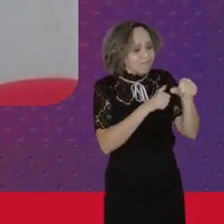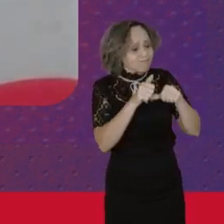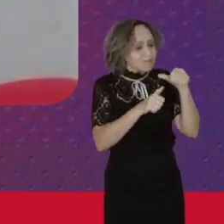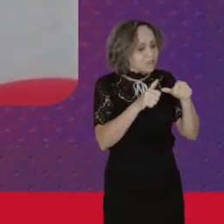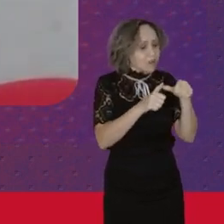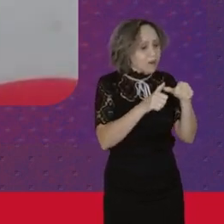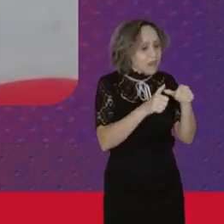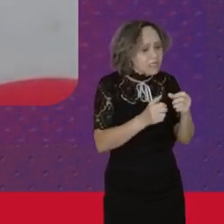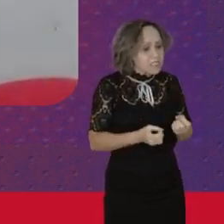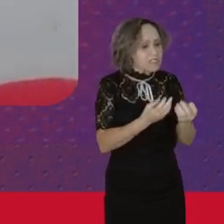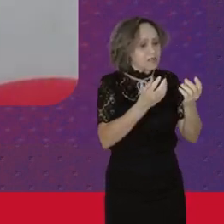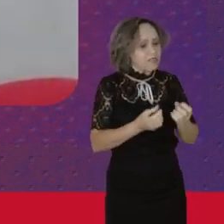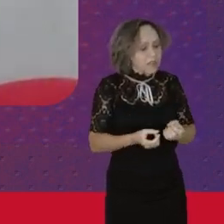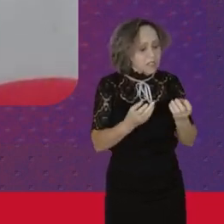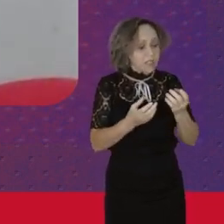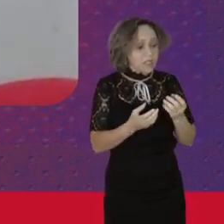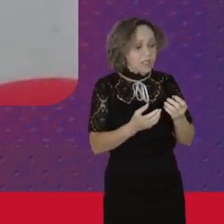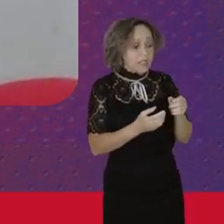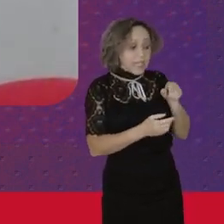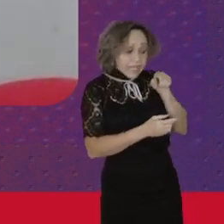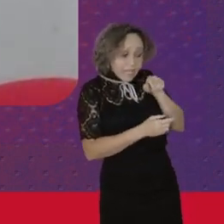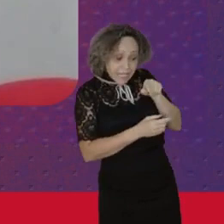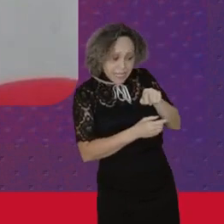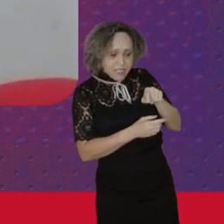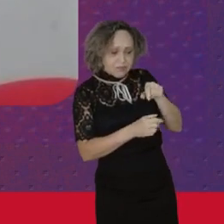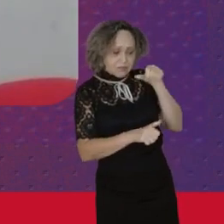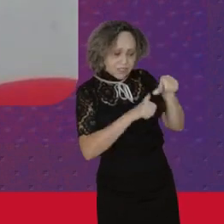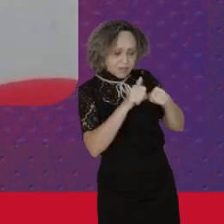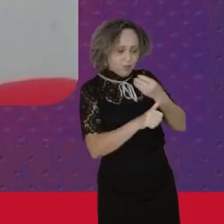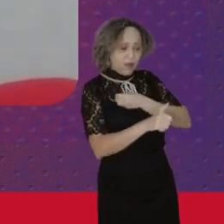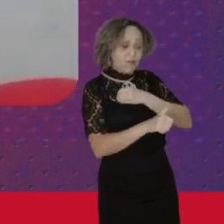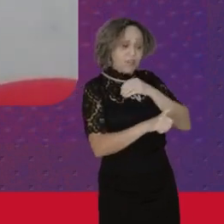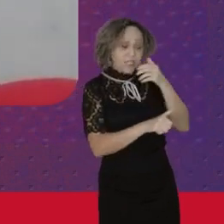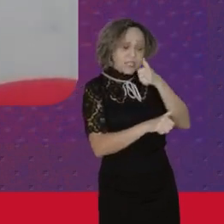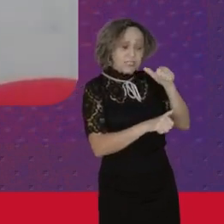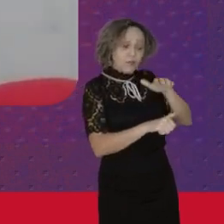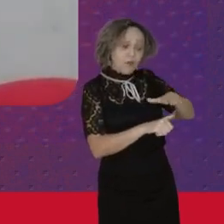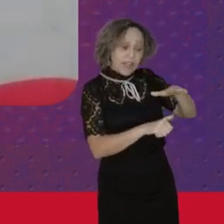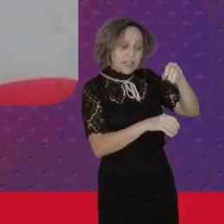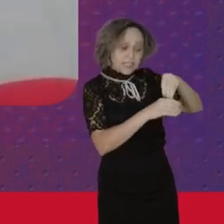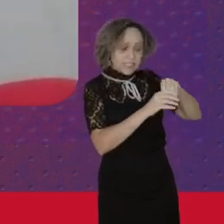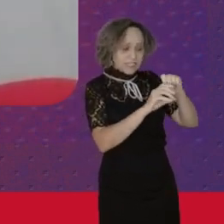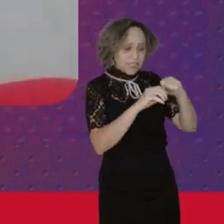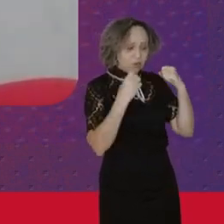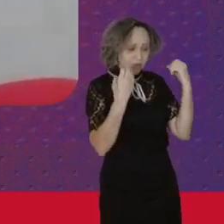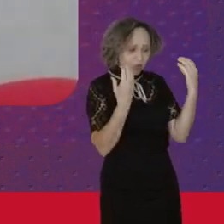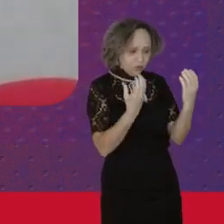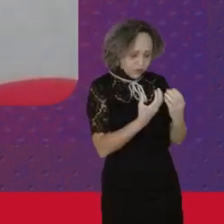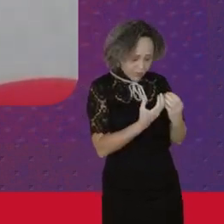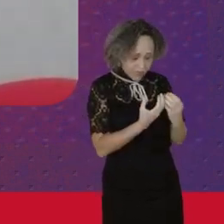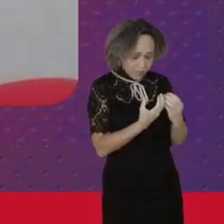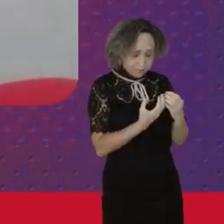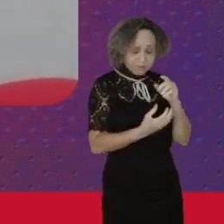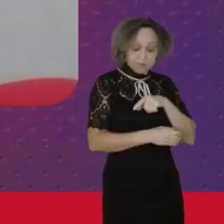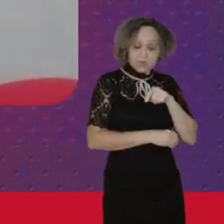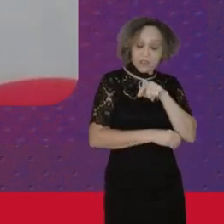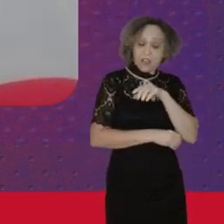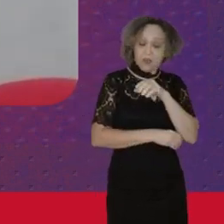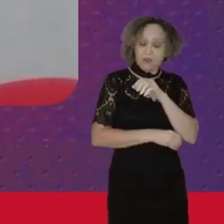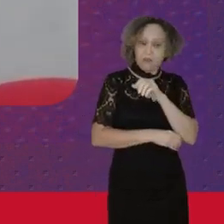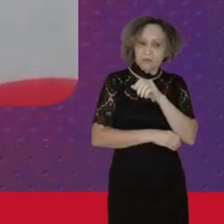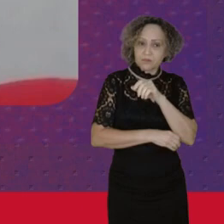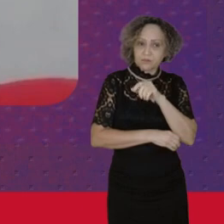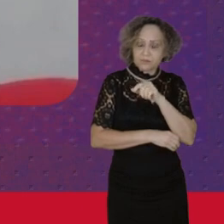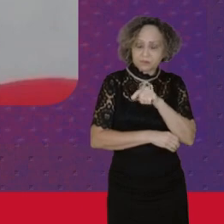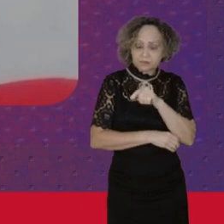vida delas nas comunidades, né? Então, nesse formato, né, a agricultura familiar tem um papel importantíssimo